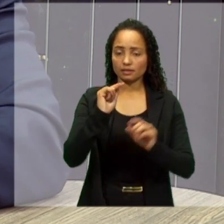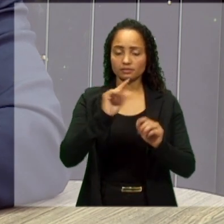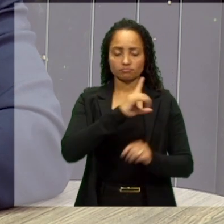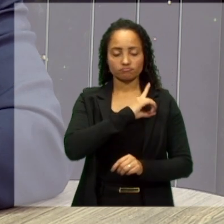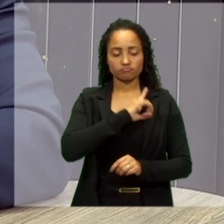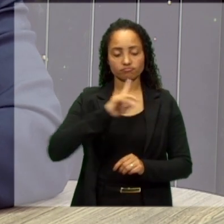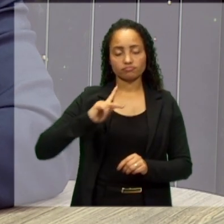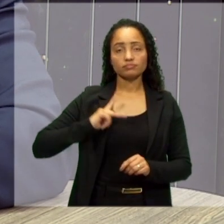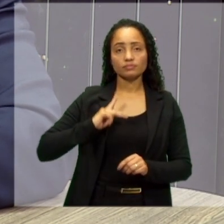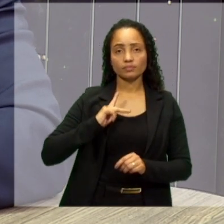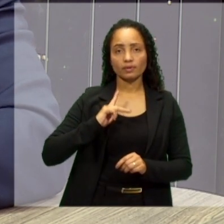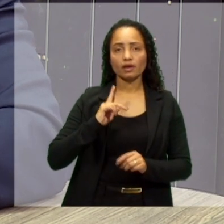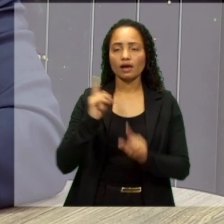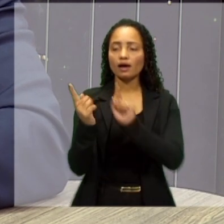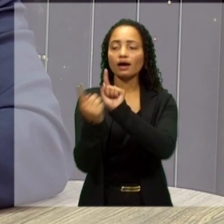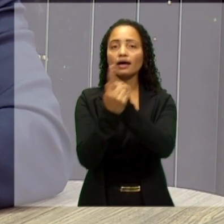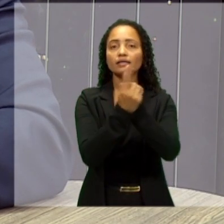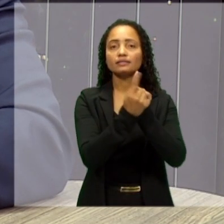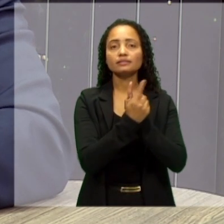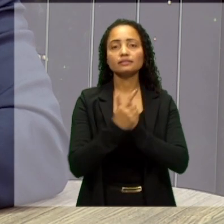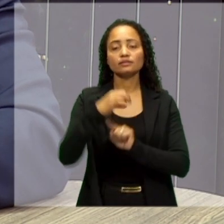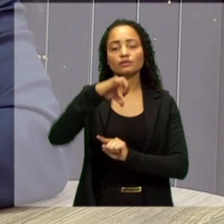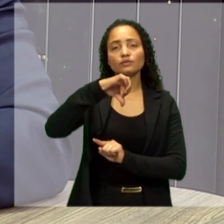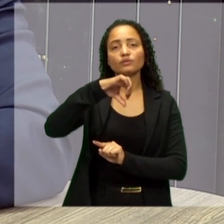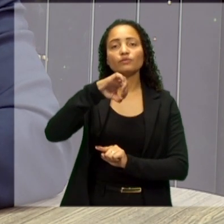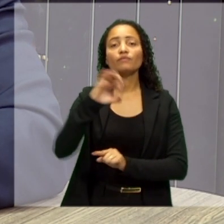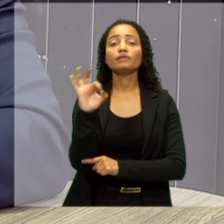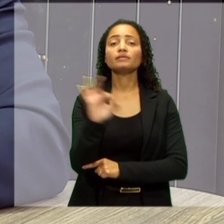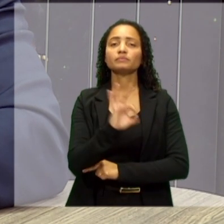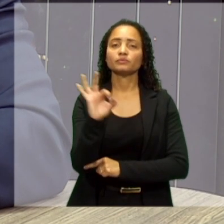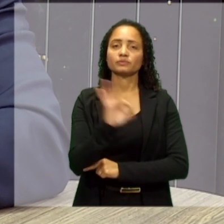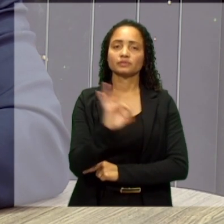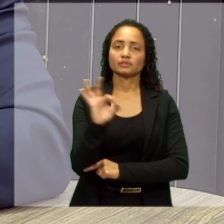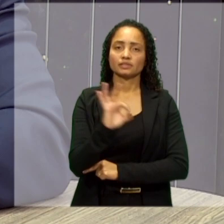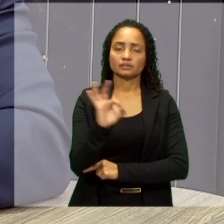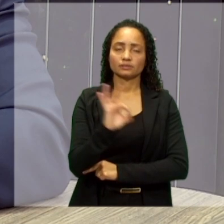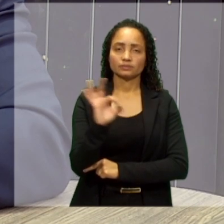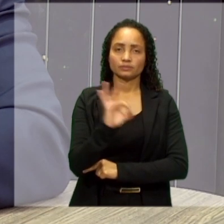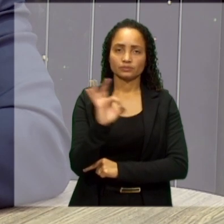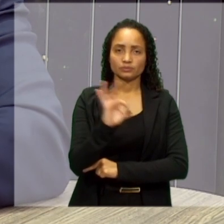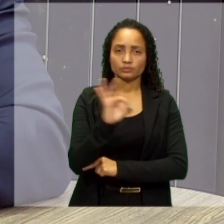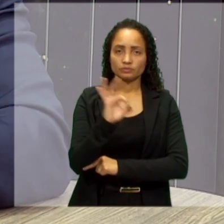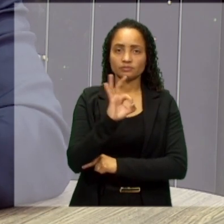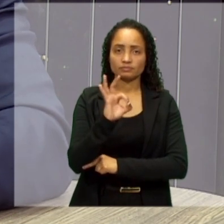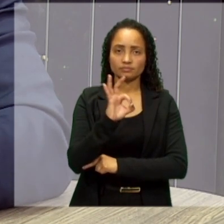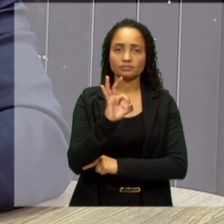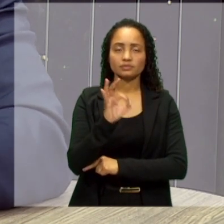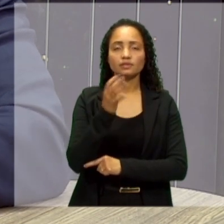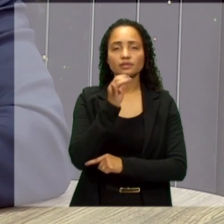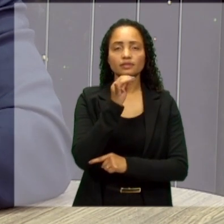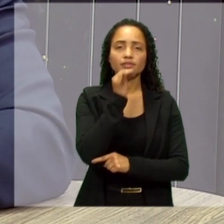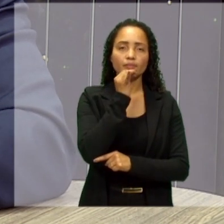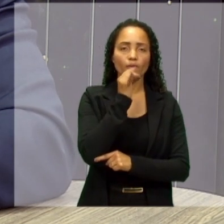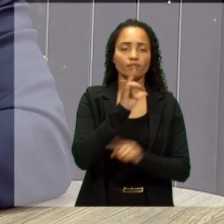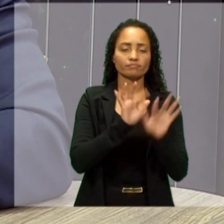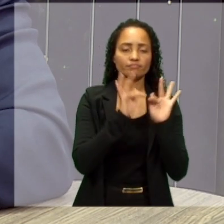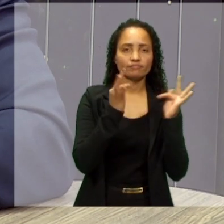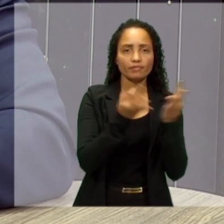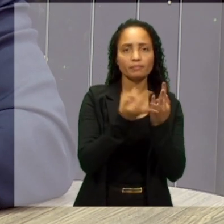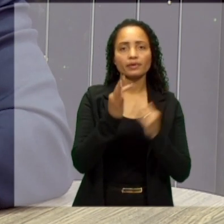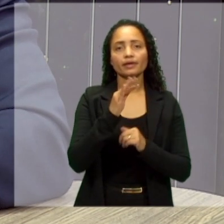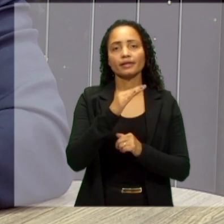atendem 90% da demanda que é levada até a Defensoria Pública. Então, família, infância,